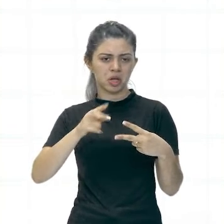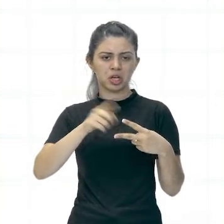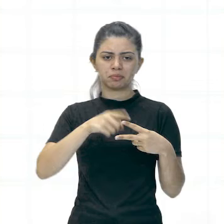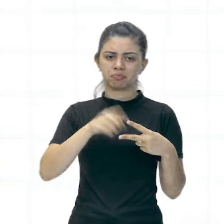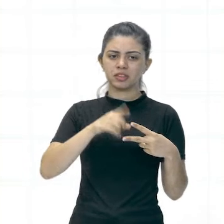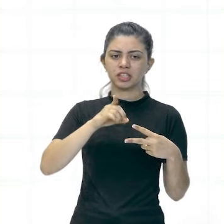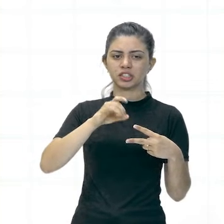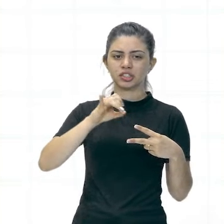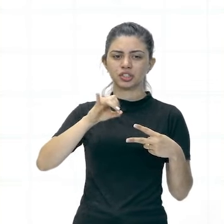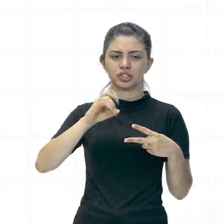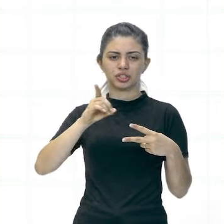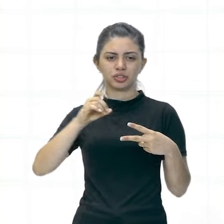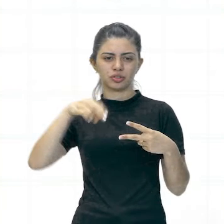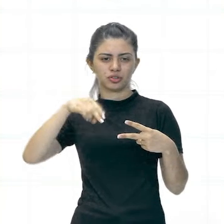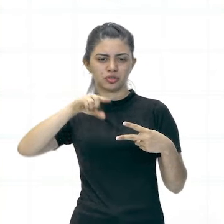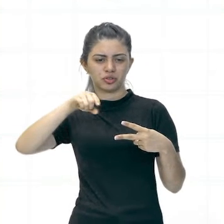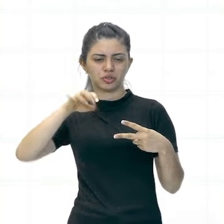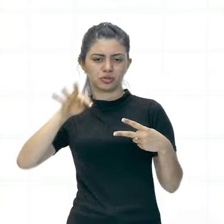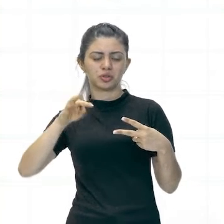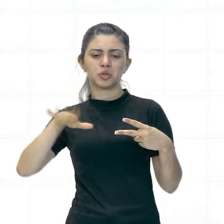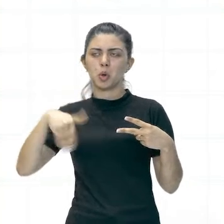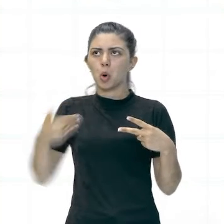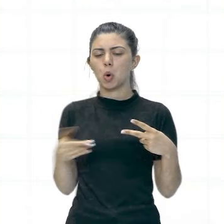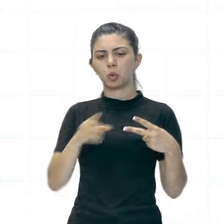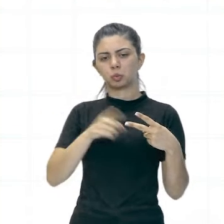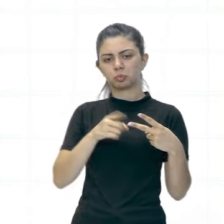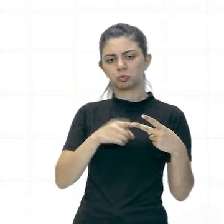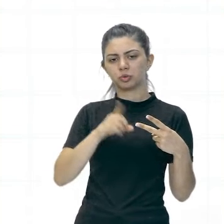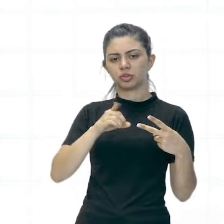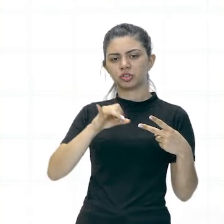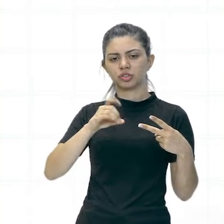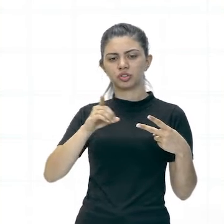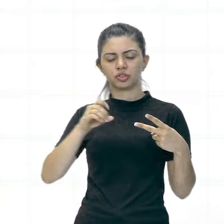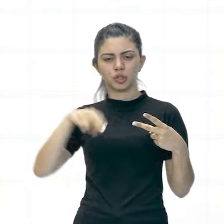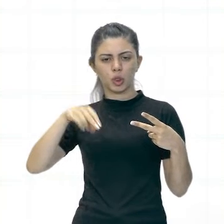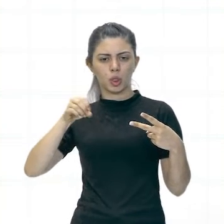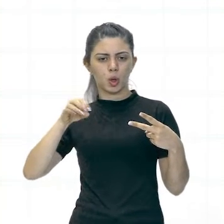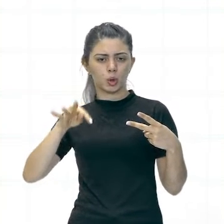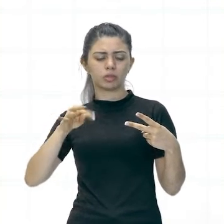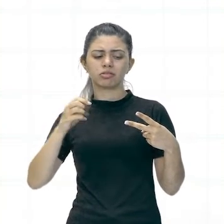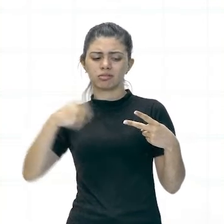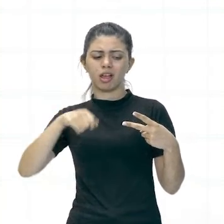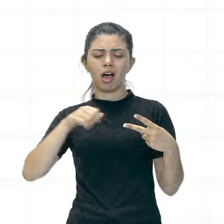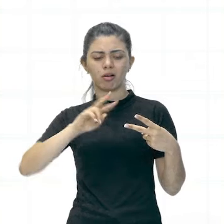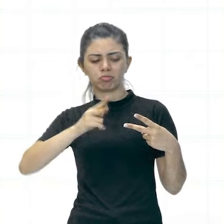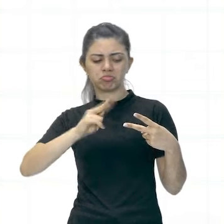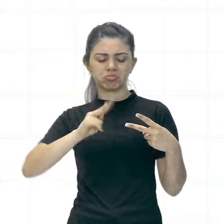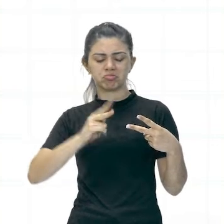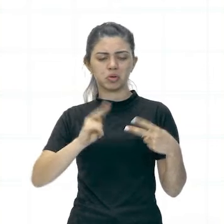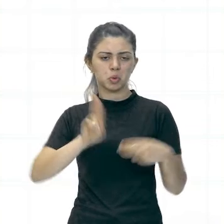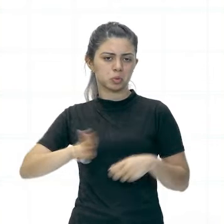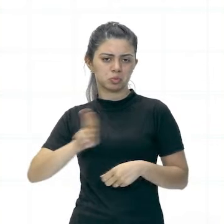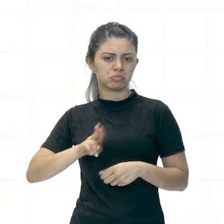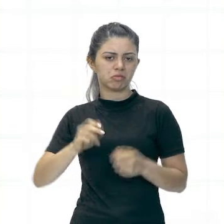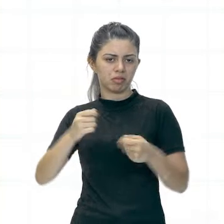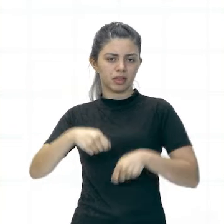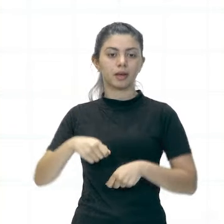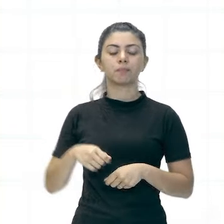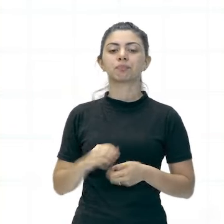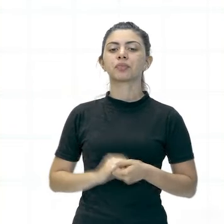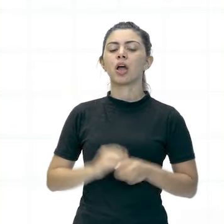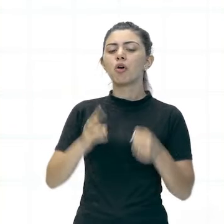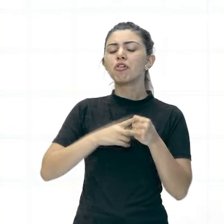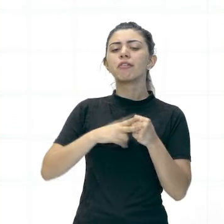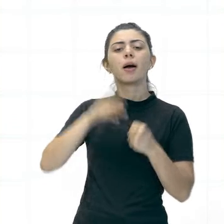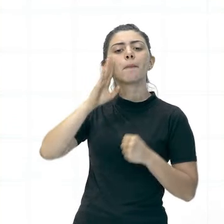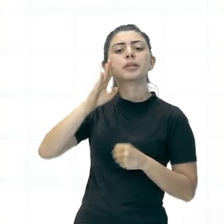você utilizar, tá tranquilo, tá? O verbo principal quem é? Tá aqui, ó, o do, que é o verbo fazer. Então, o que